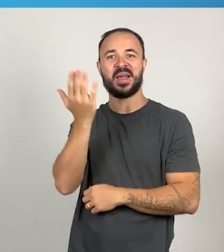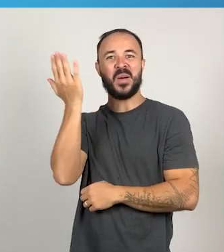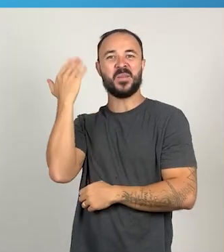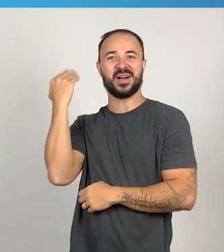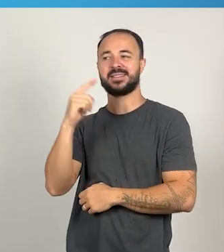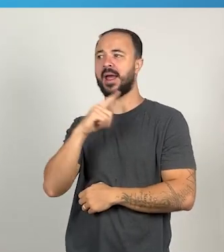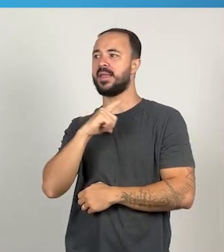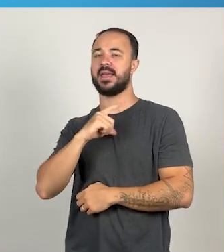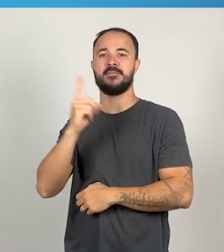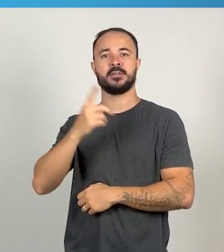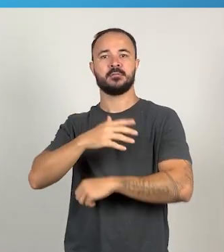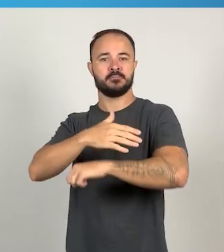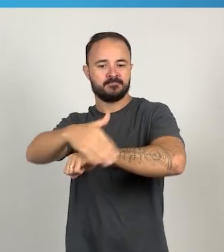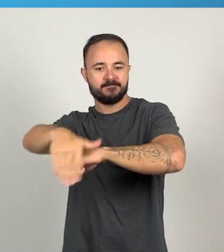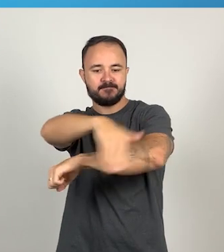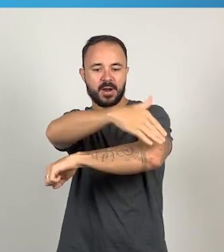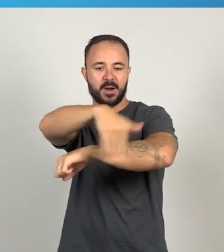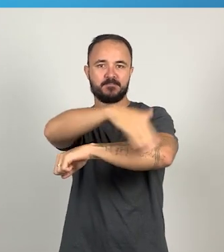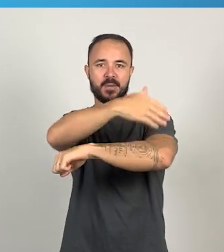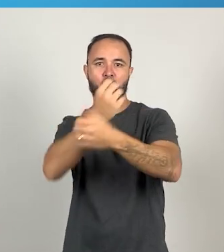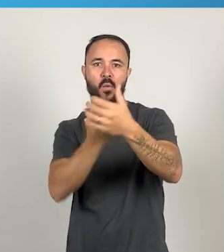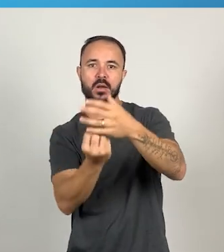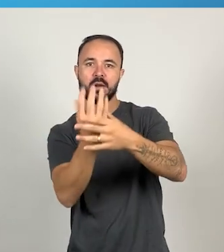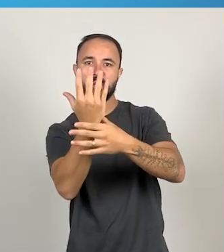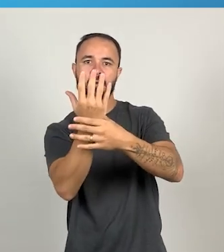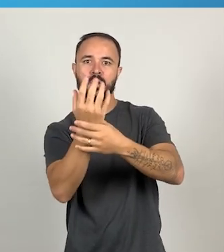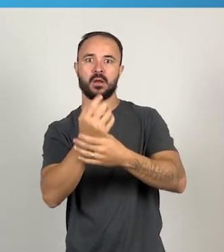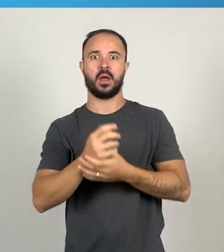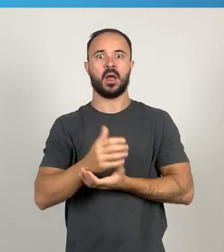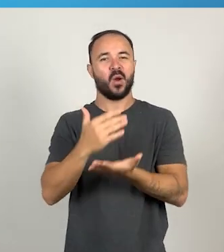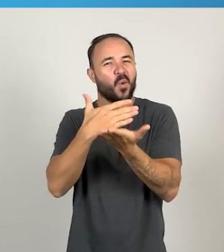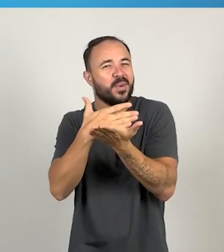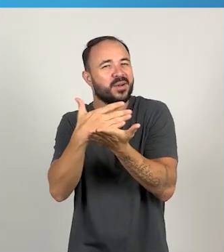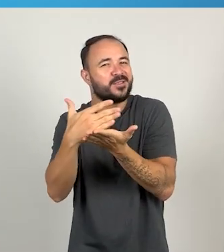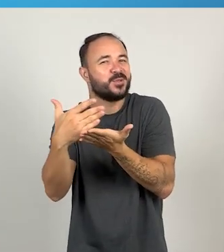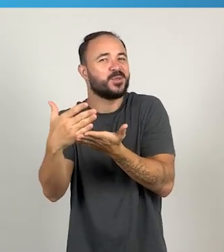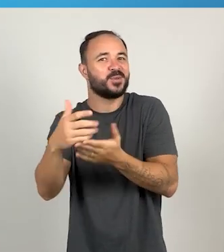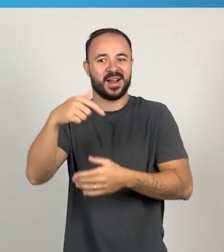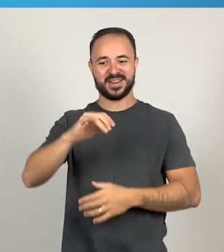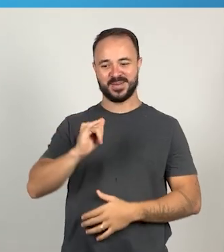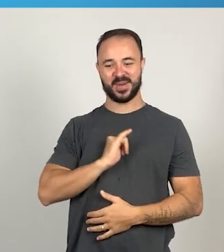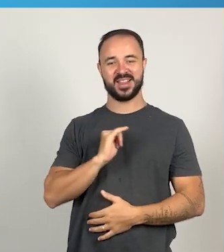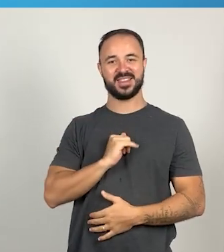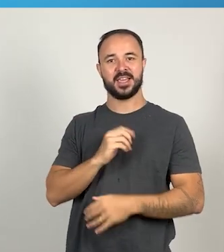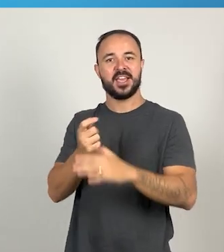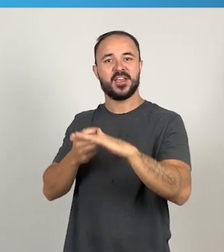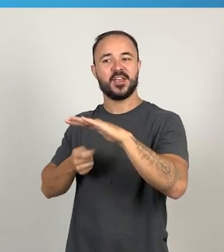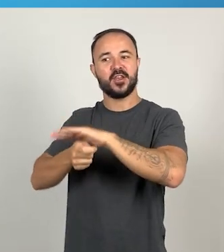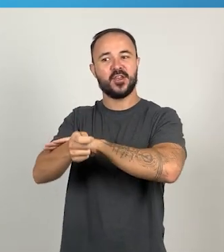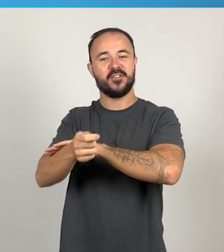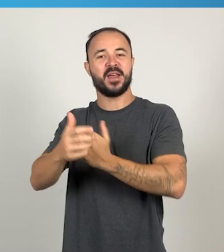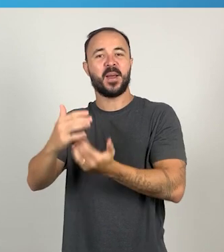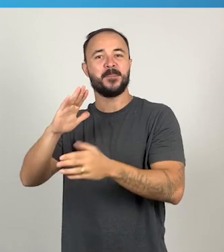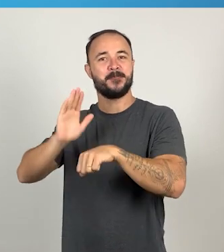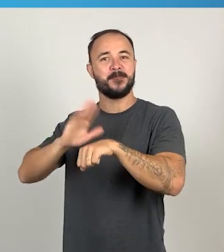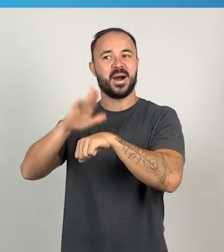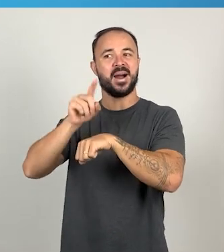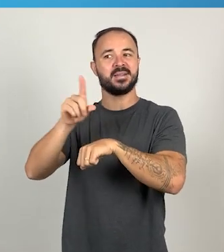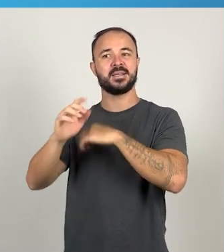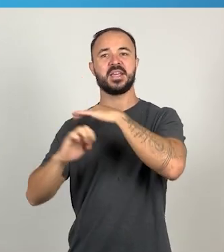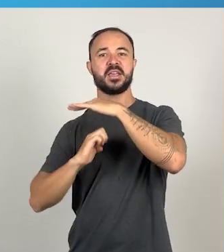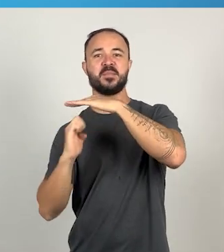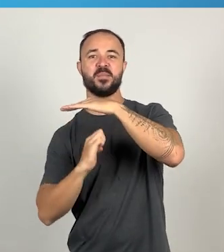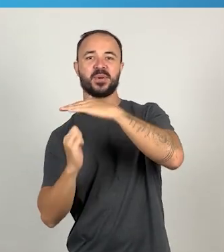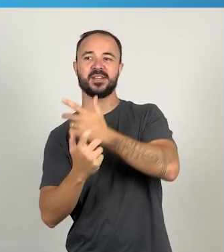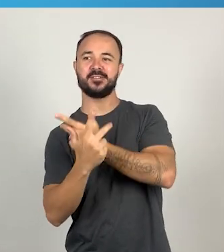escoamento melhor de produção, há uma entrada maior de investimentos, né? Então isso faz com que Imperatriz ela saia